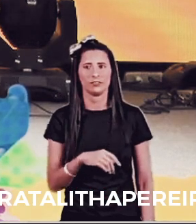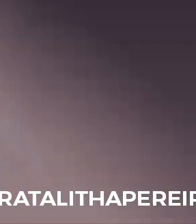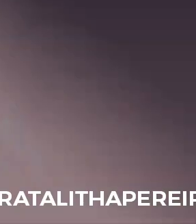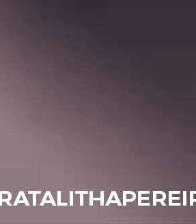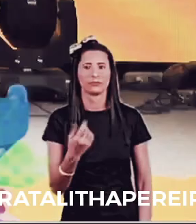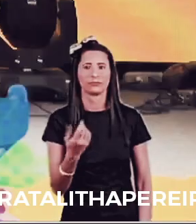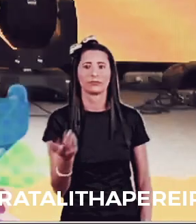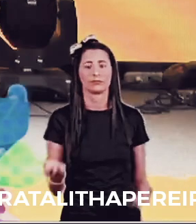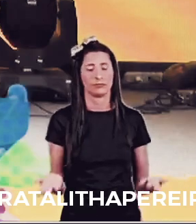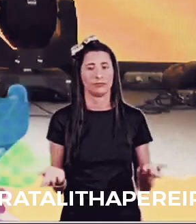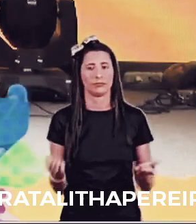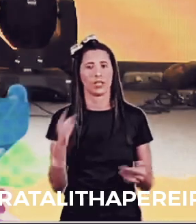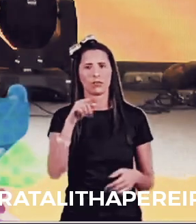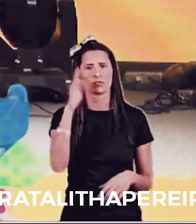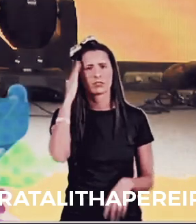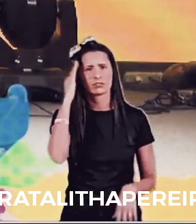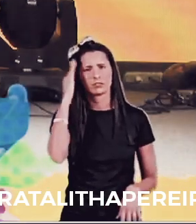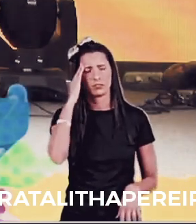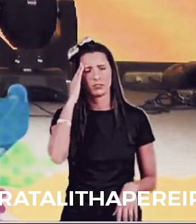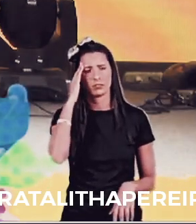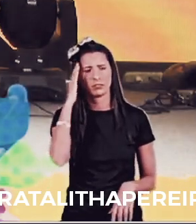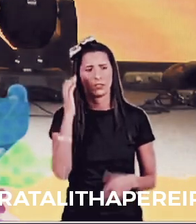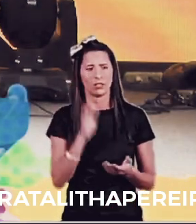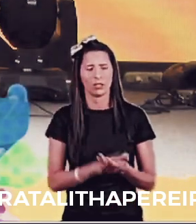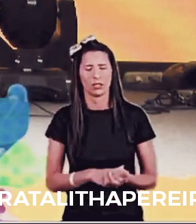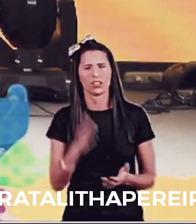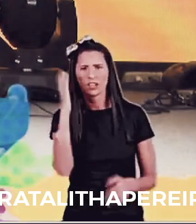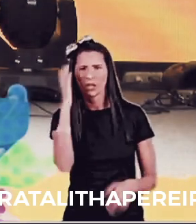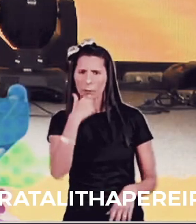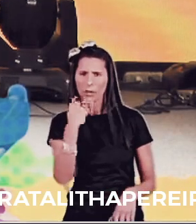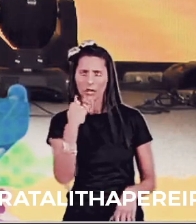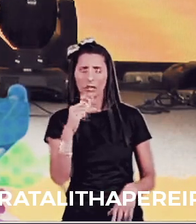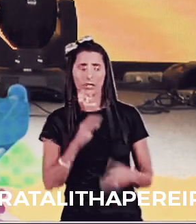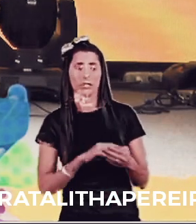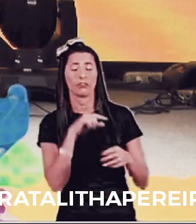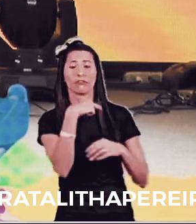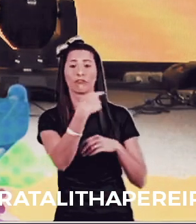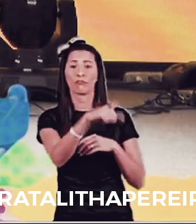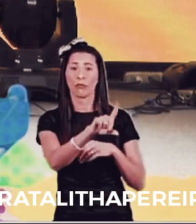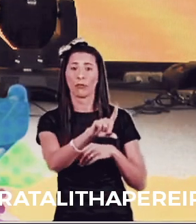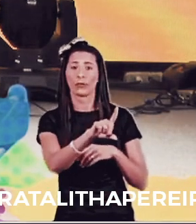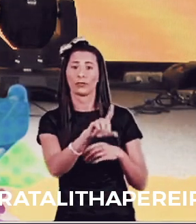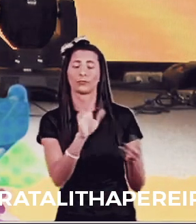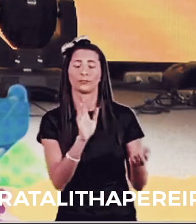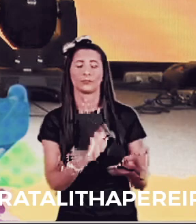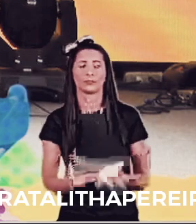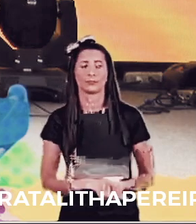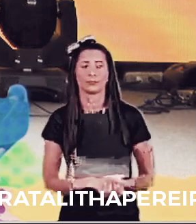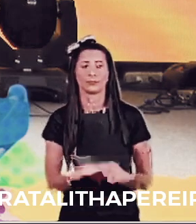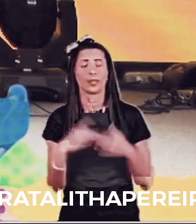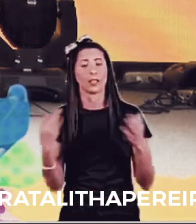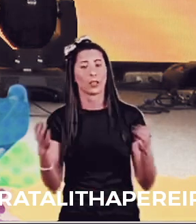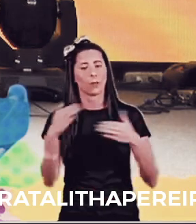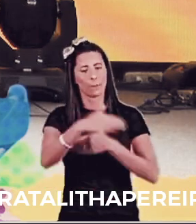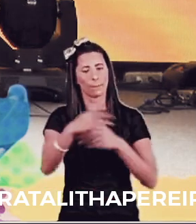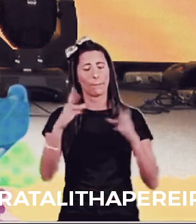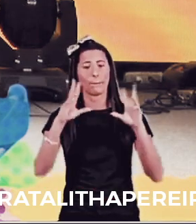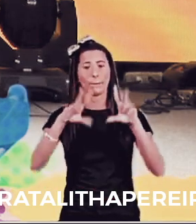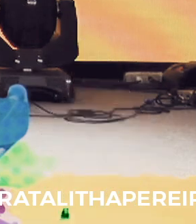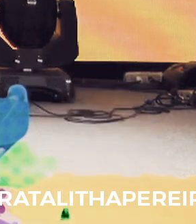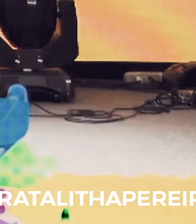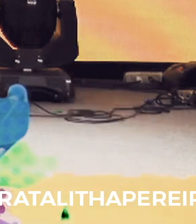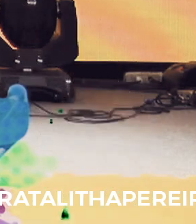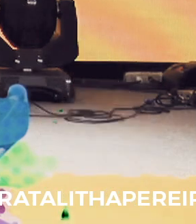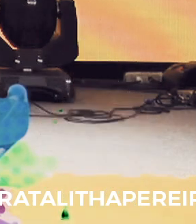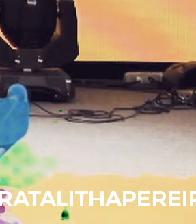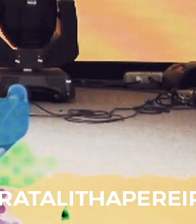entender? Tá bom, vamos mostrar de outro jeito então. Tem esse presente aqui que eu recebi, tá bom?